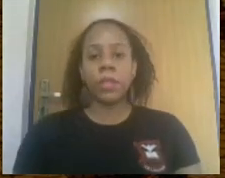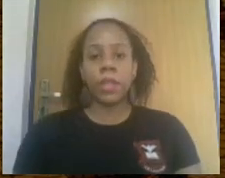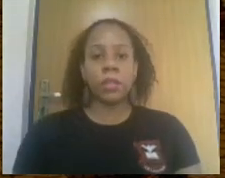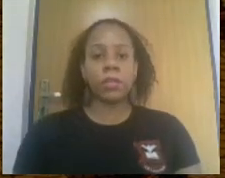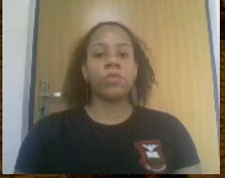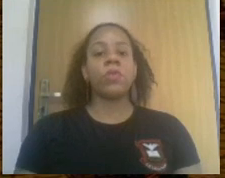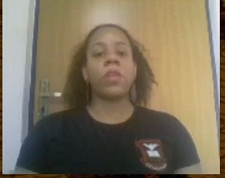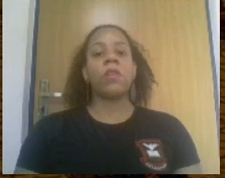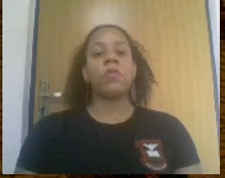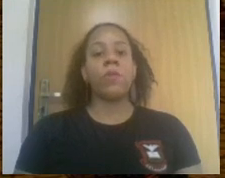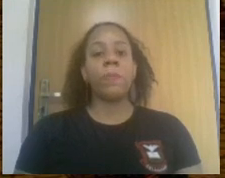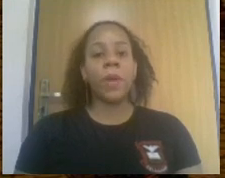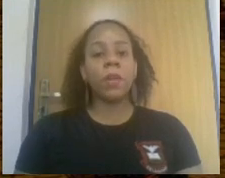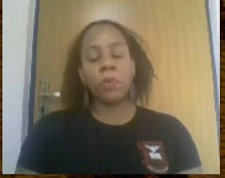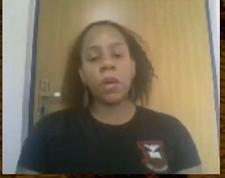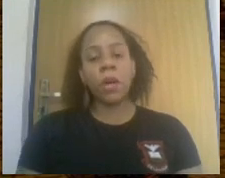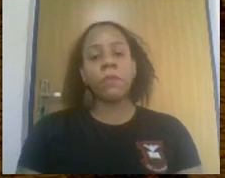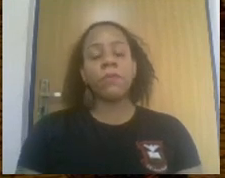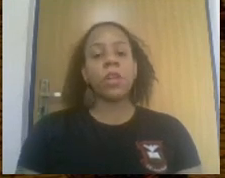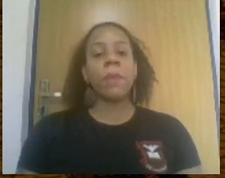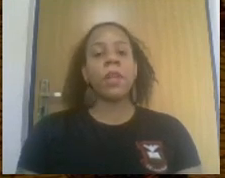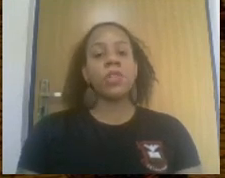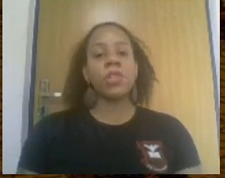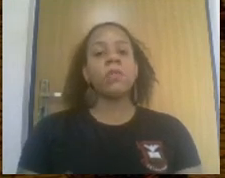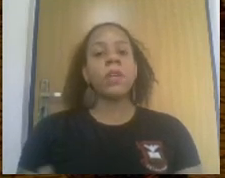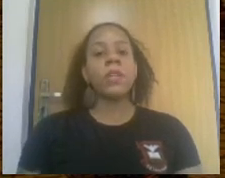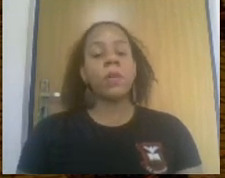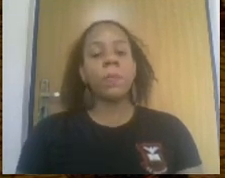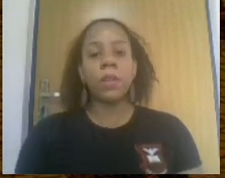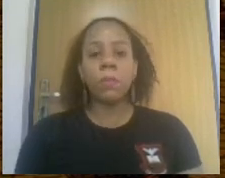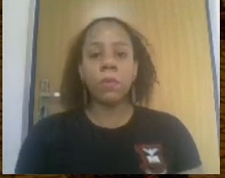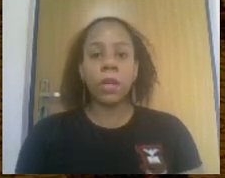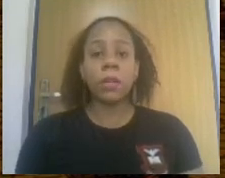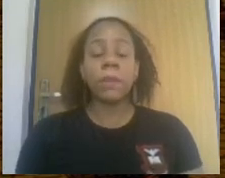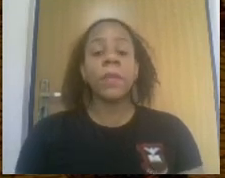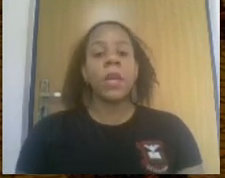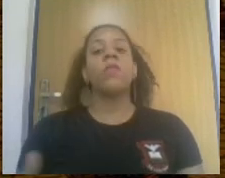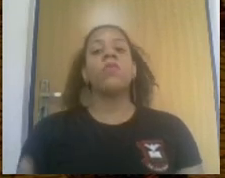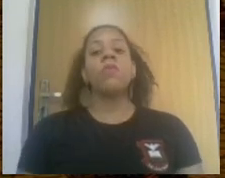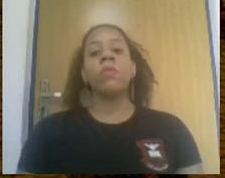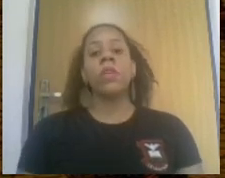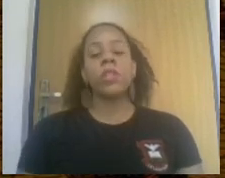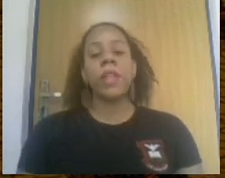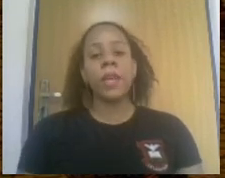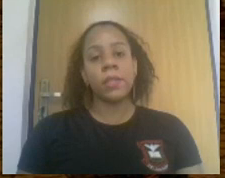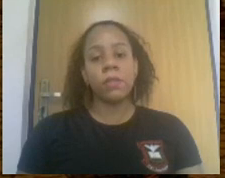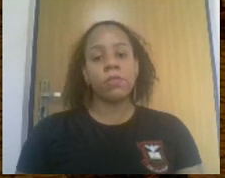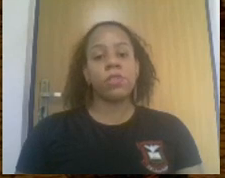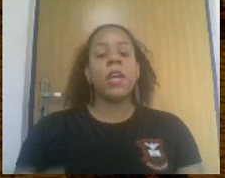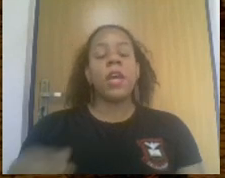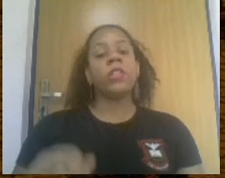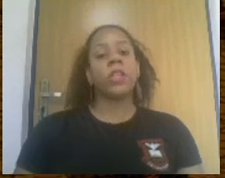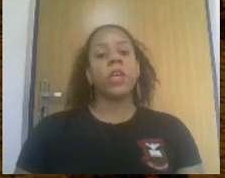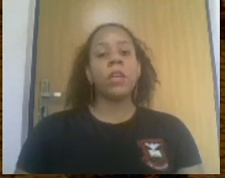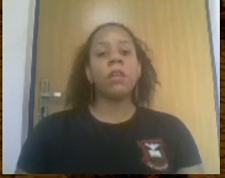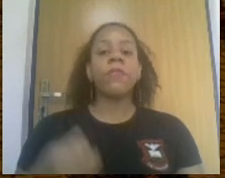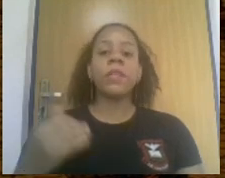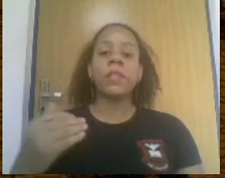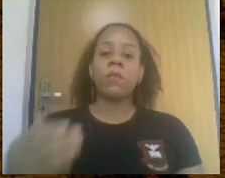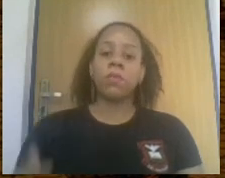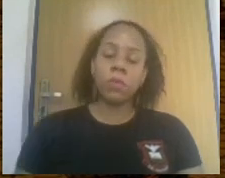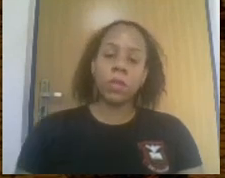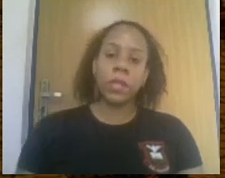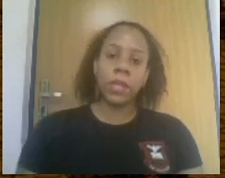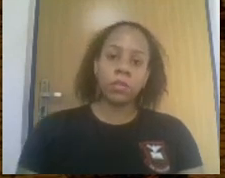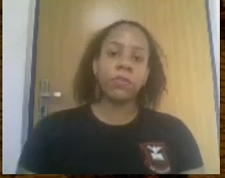os holandeses do território pernambucano foi chamada de Insurreição Pernambucana e durou durante 10 anos. Eles queriam